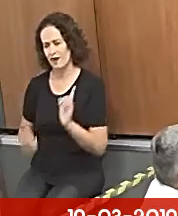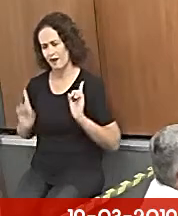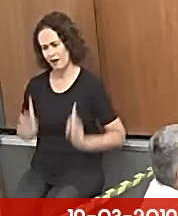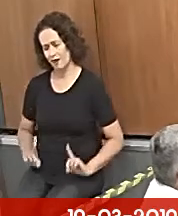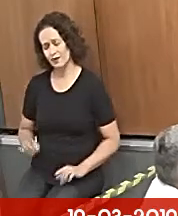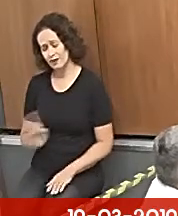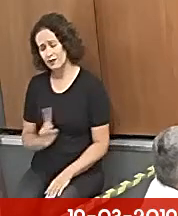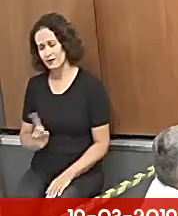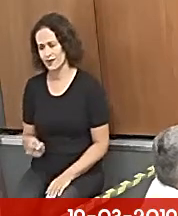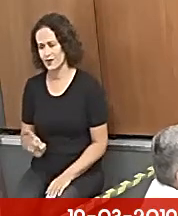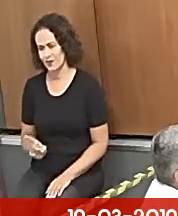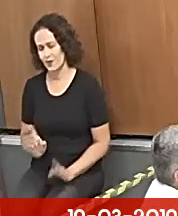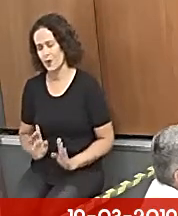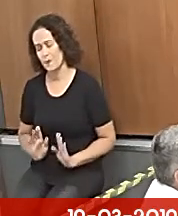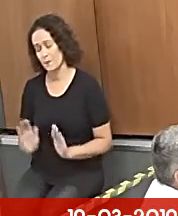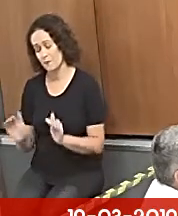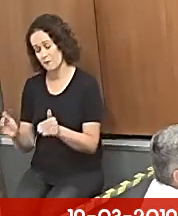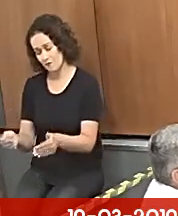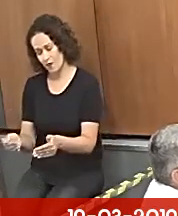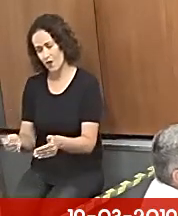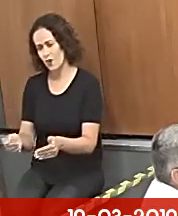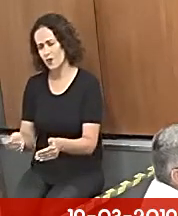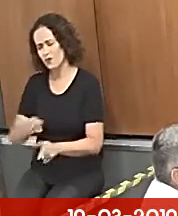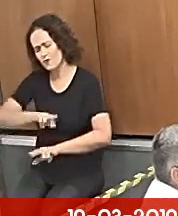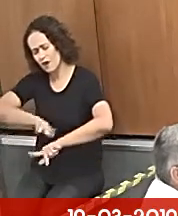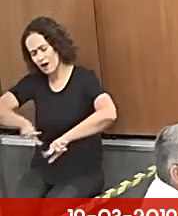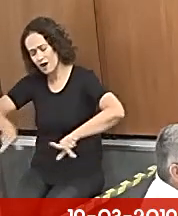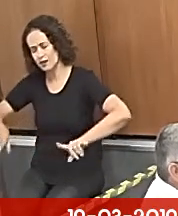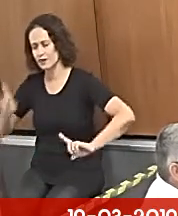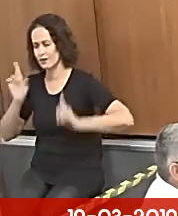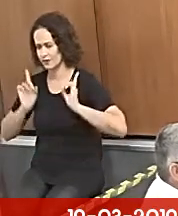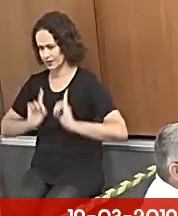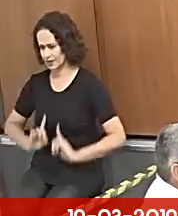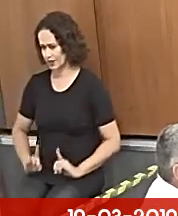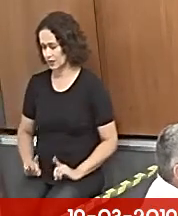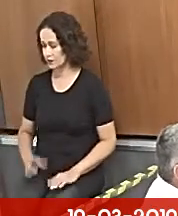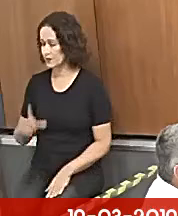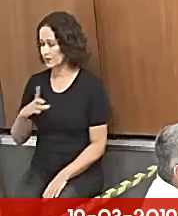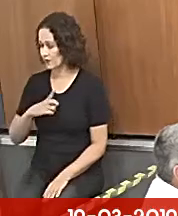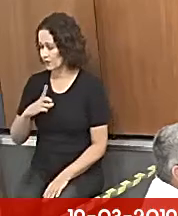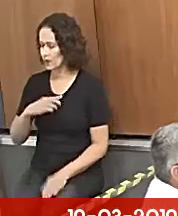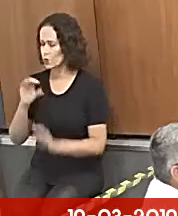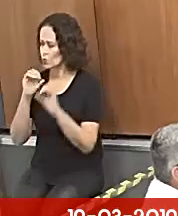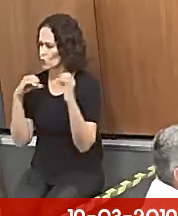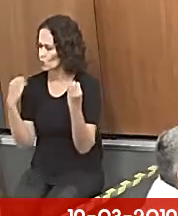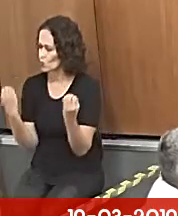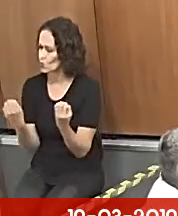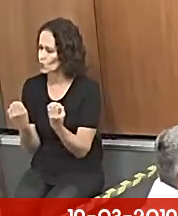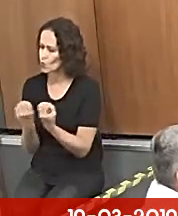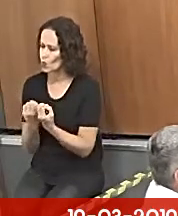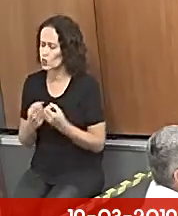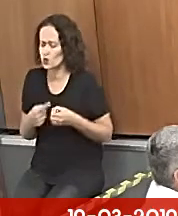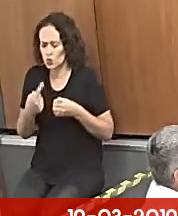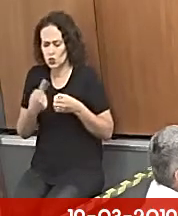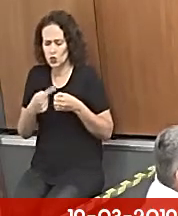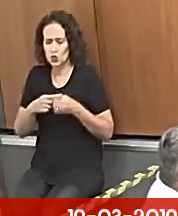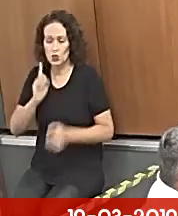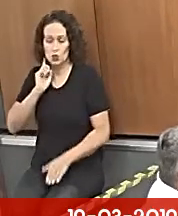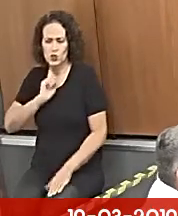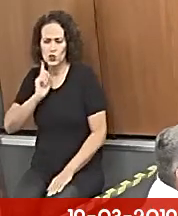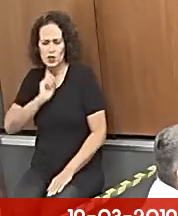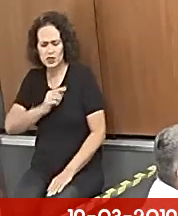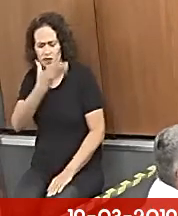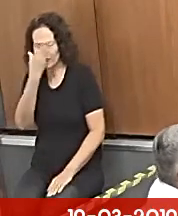importante a federação das apaes mas tem muitas entidades no interior de minas gerais que tais que se ia dar aquela